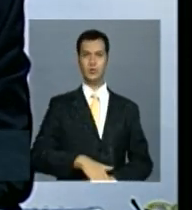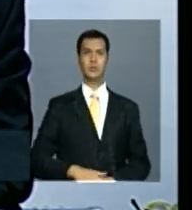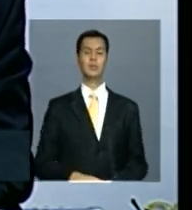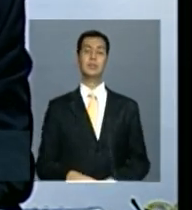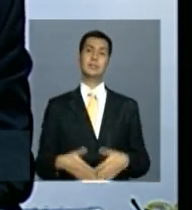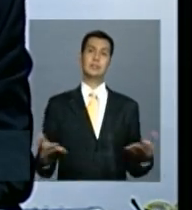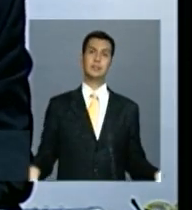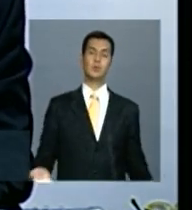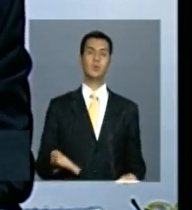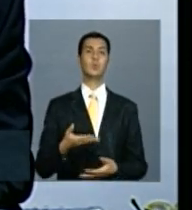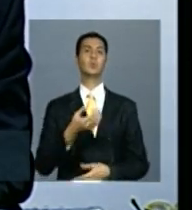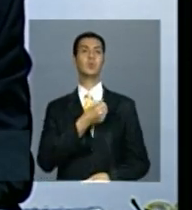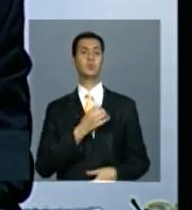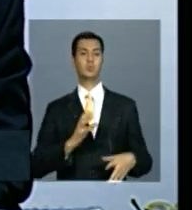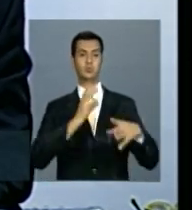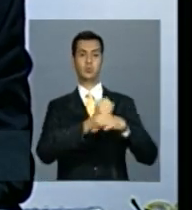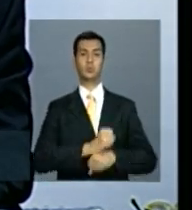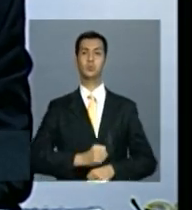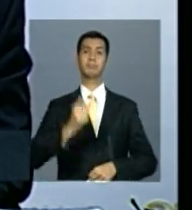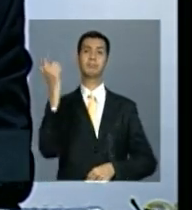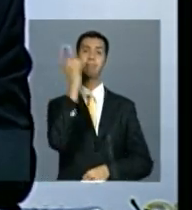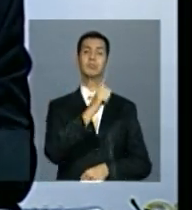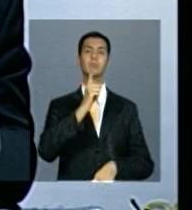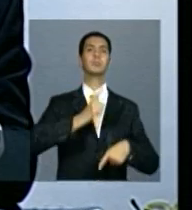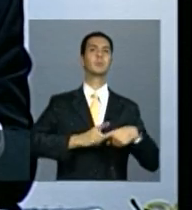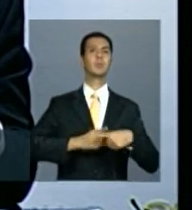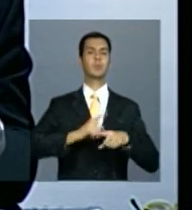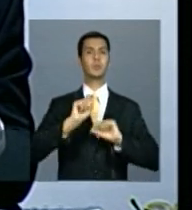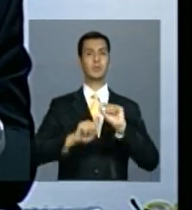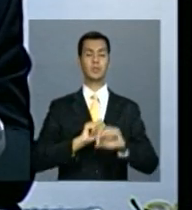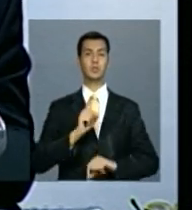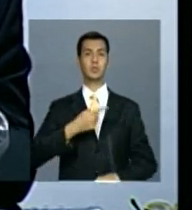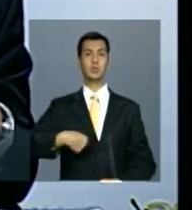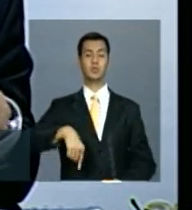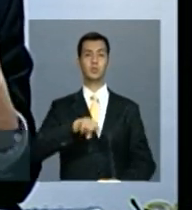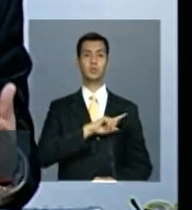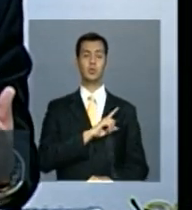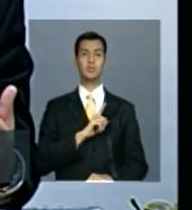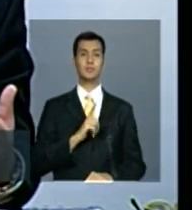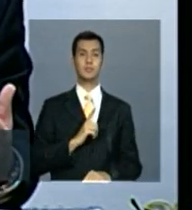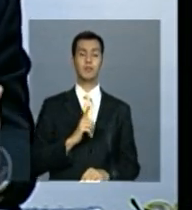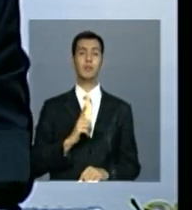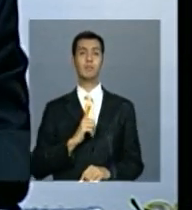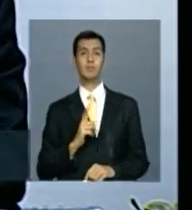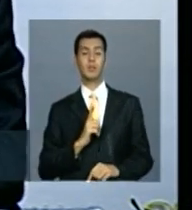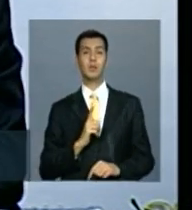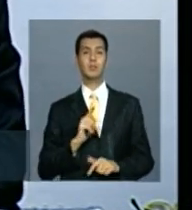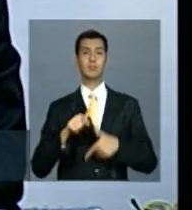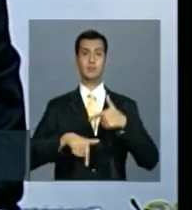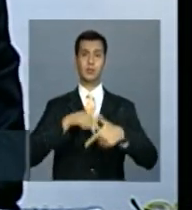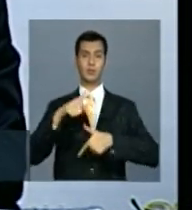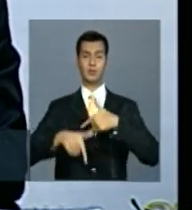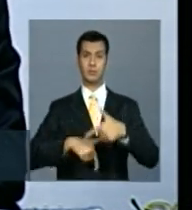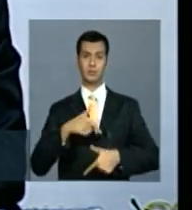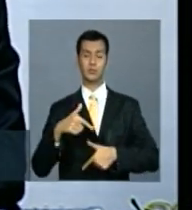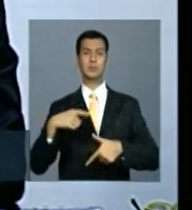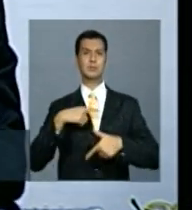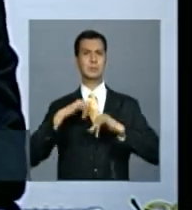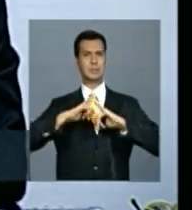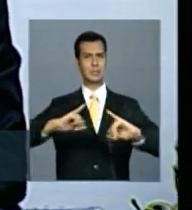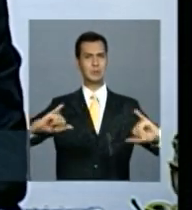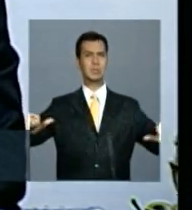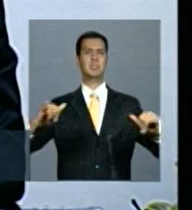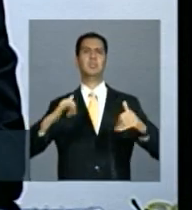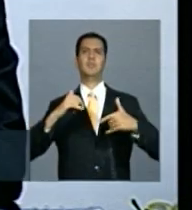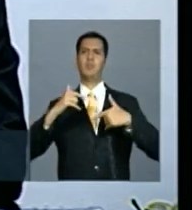esse é o número específico só foi possível porque nós colocamos uma forma diferente de realizar essas próteses através de campanhas